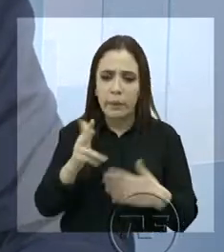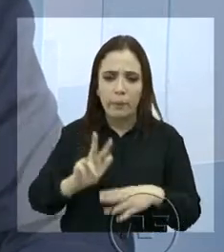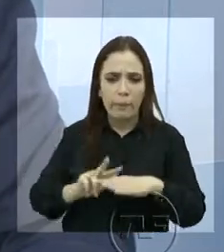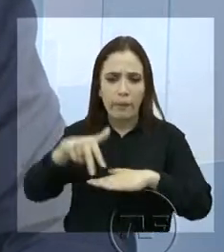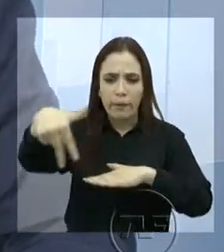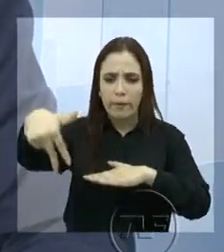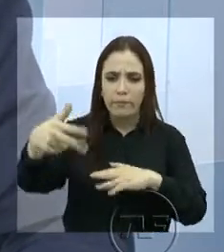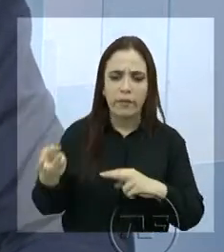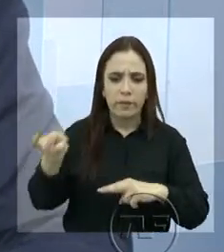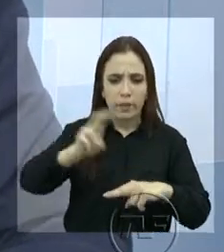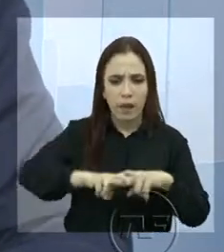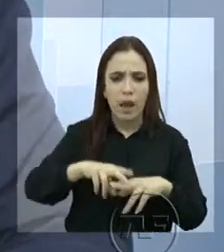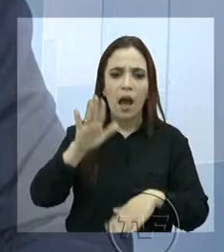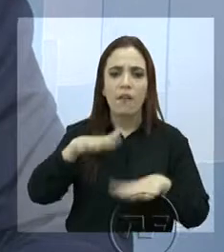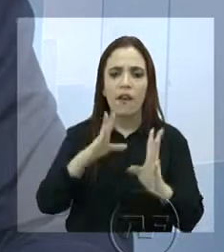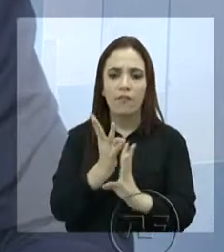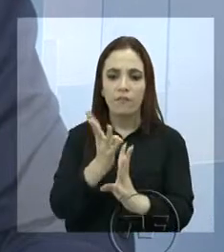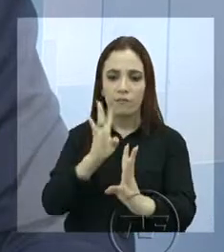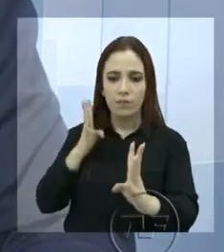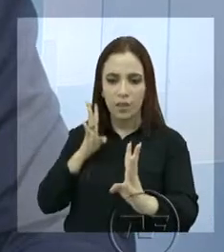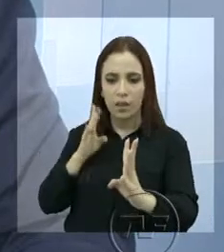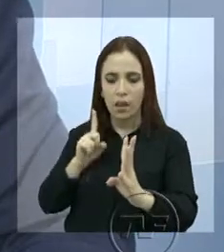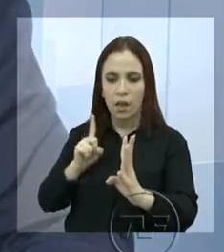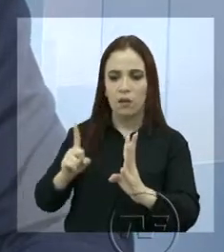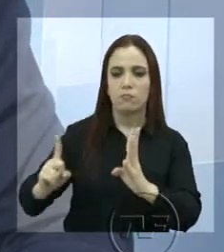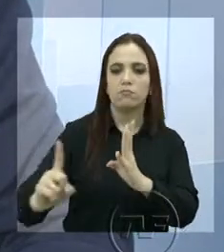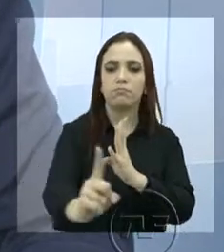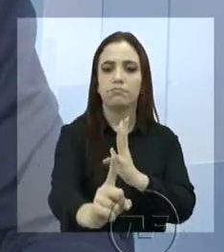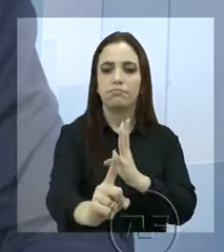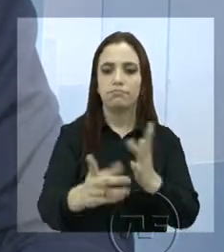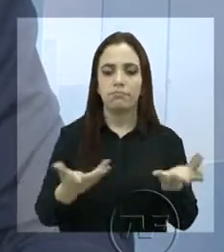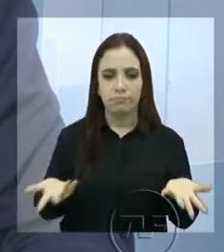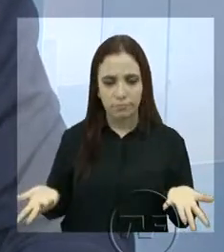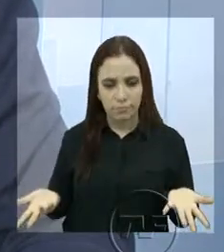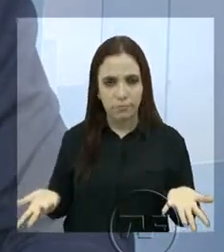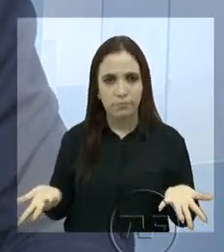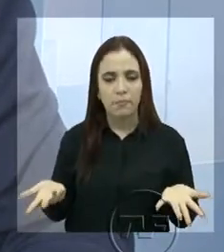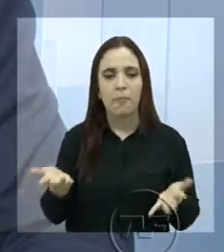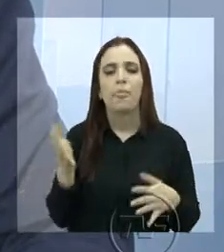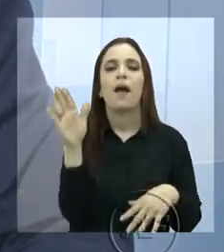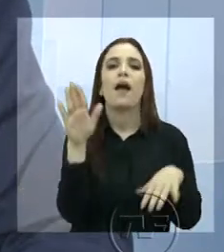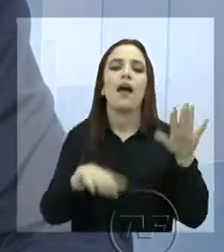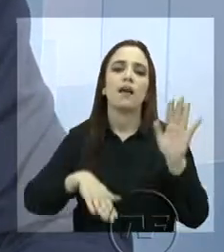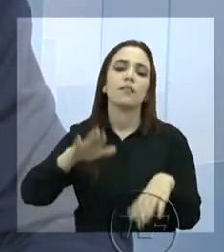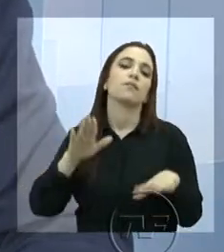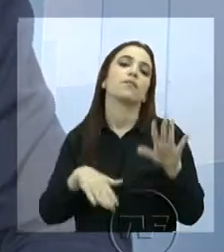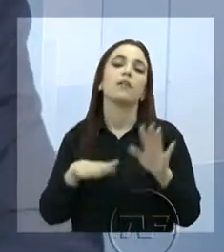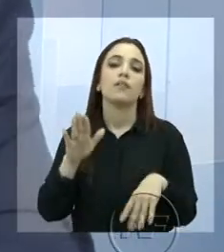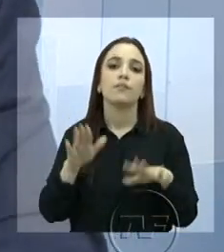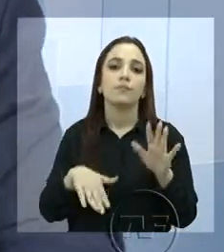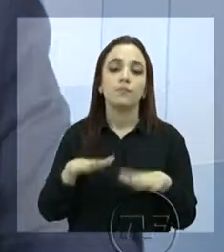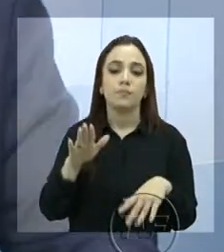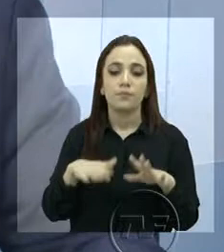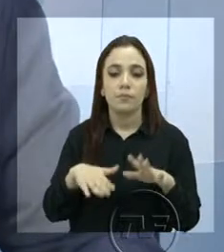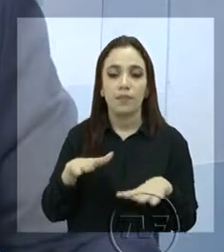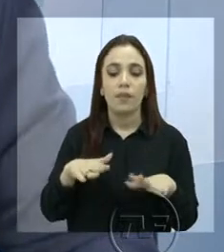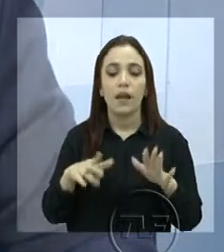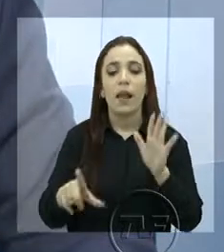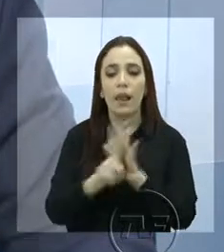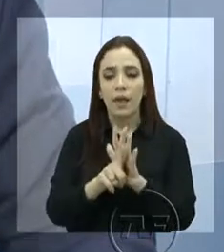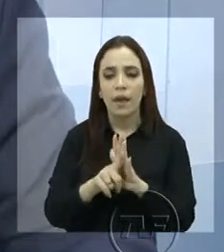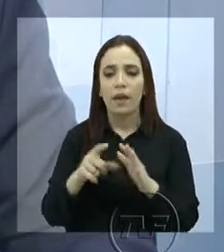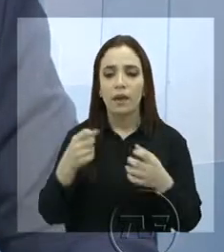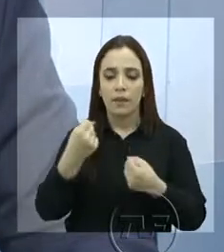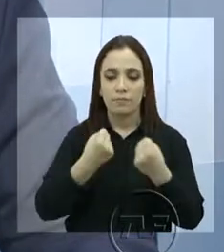Às vezes a questão de estar furando uma fila num posto de saúde, às vezes a questão mesmo da própria legislação